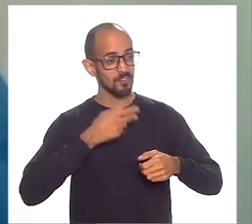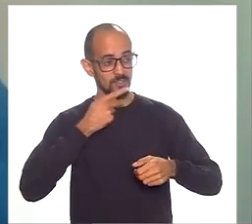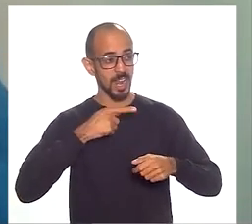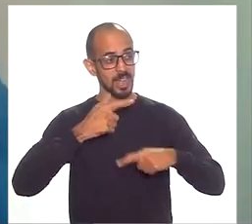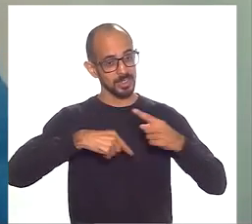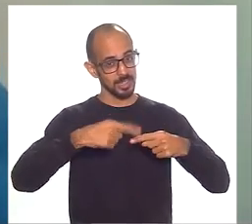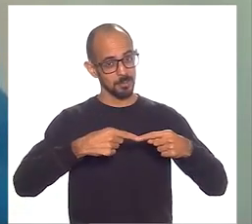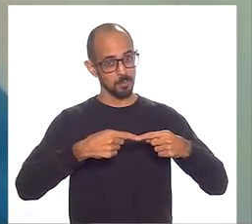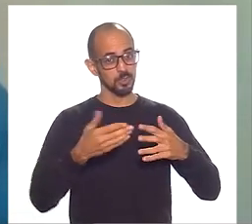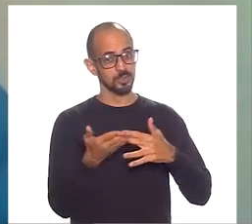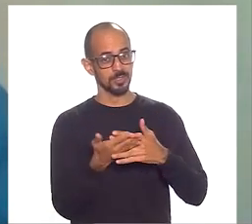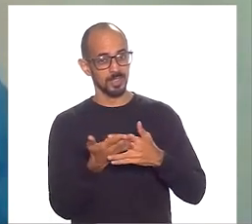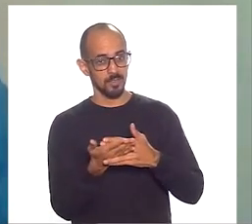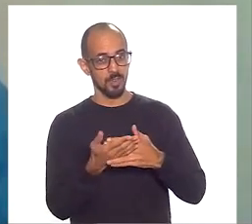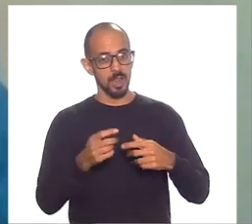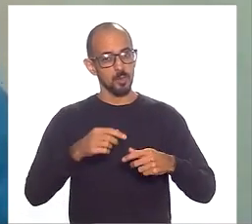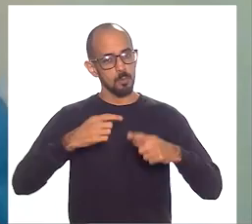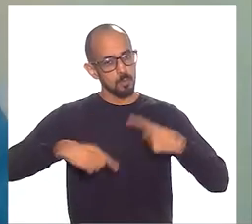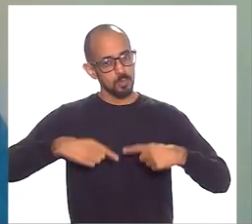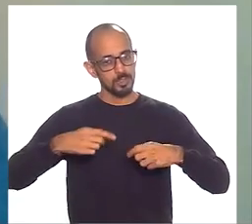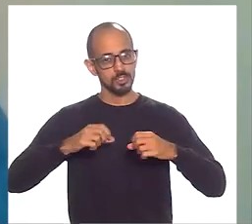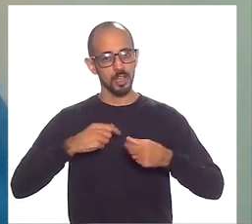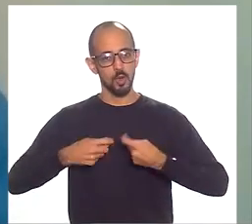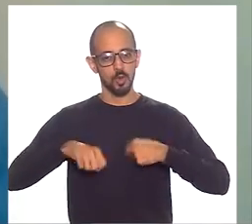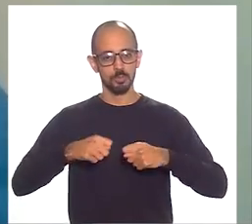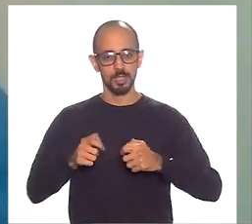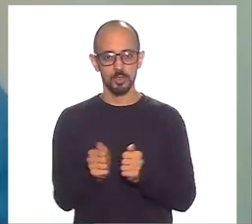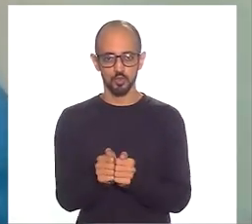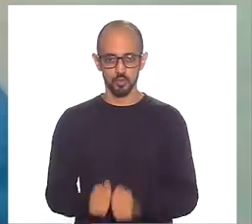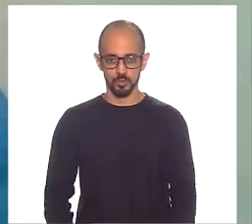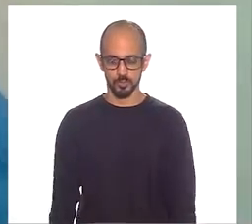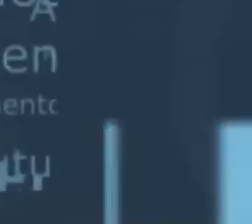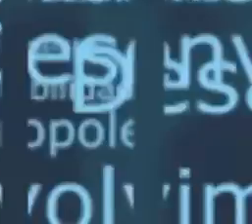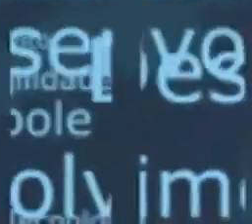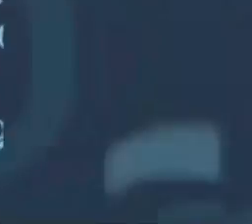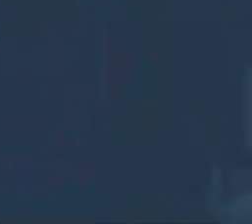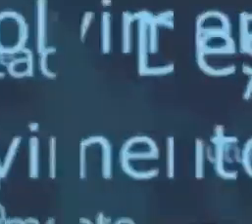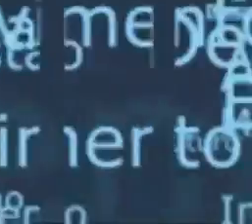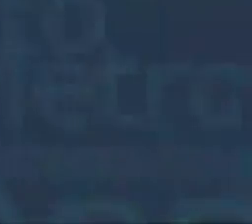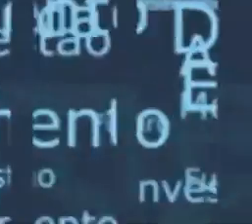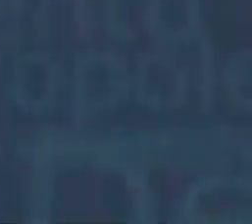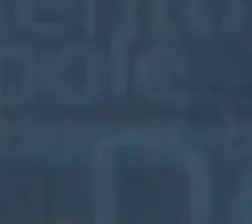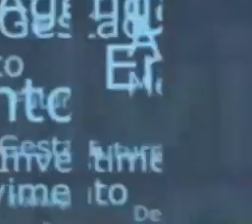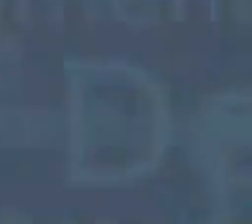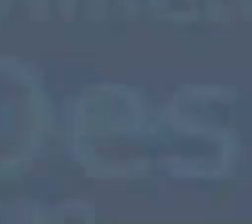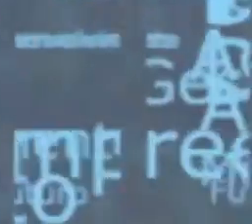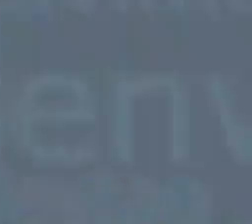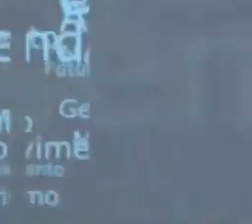próximo bloco, então não sai daí. Rio em Foco aqui, política e economia caminham juntos.